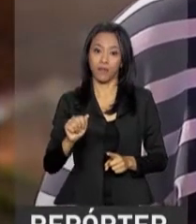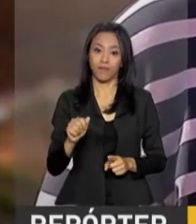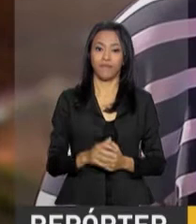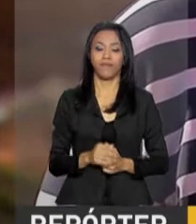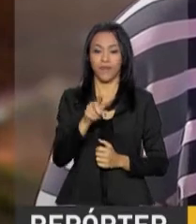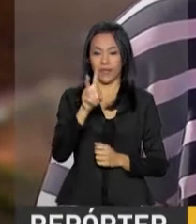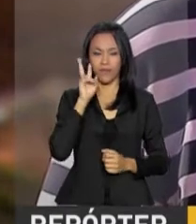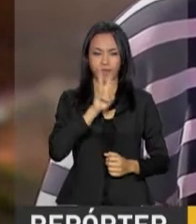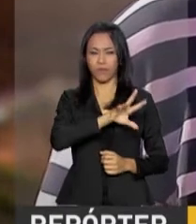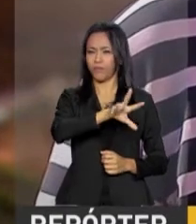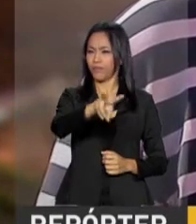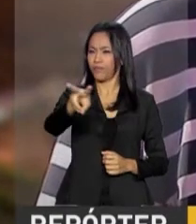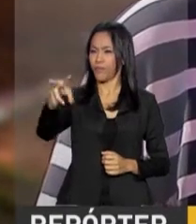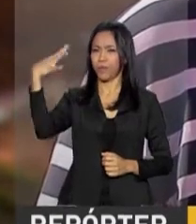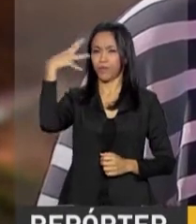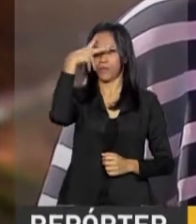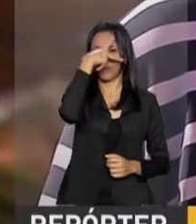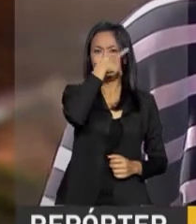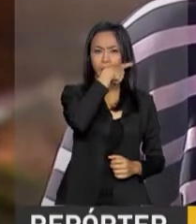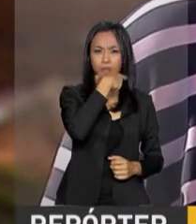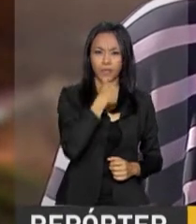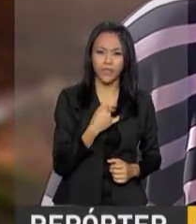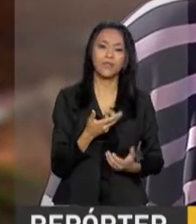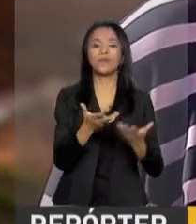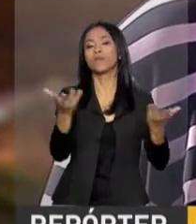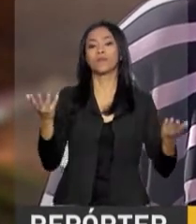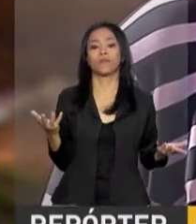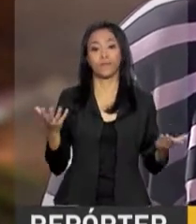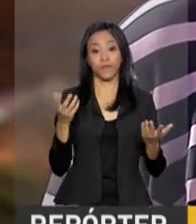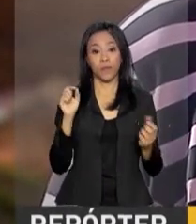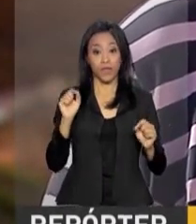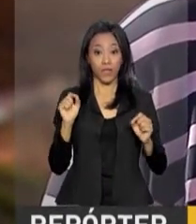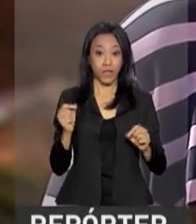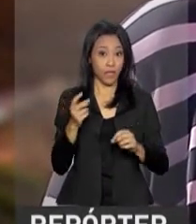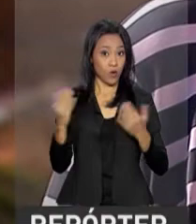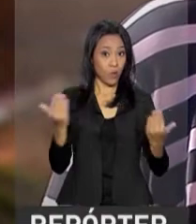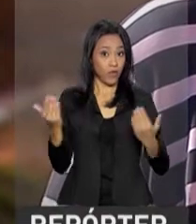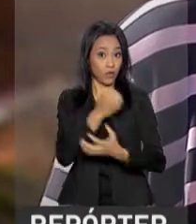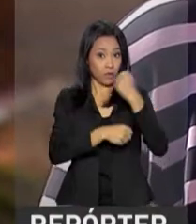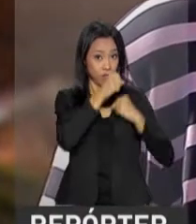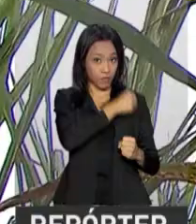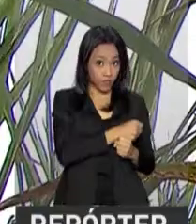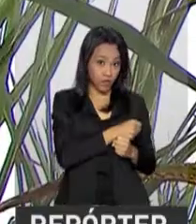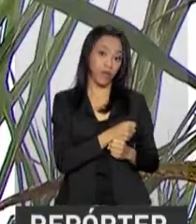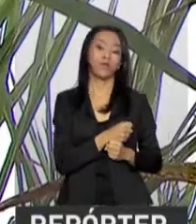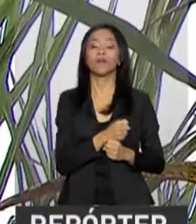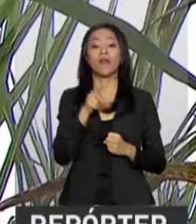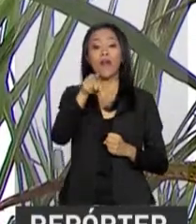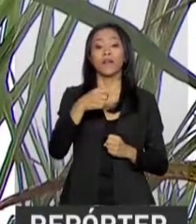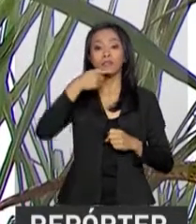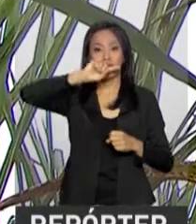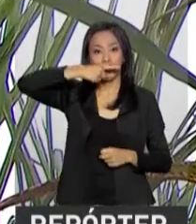bonito tá expectativa de produzir o tempo que a mãe sair com que o anterior em termos de produtividade a cana é